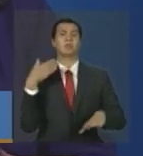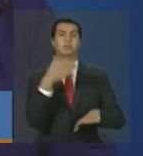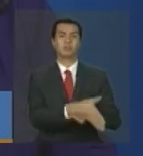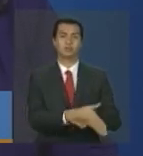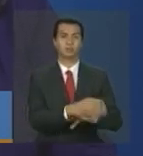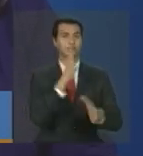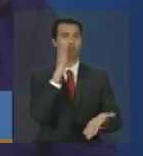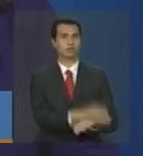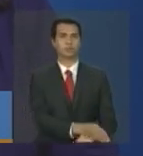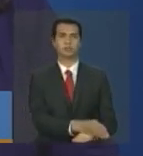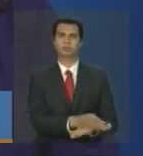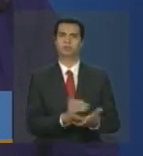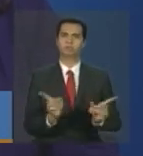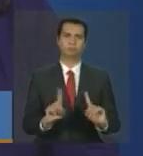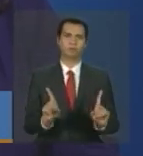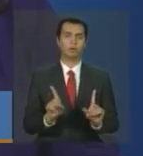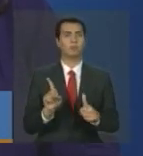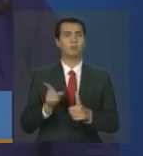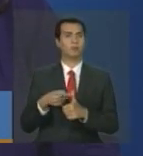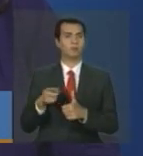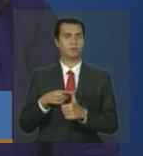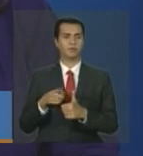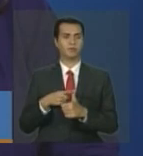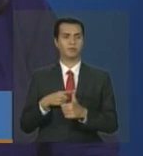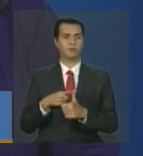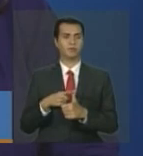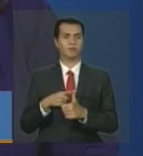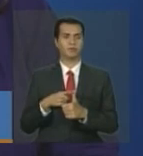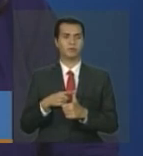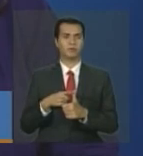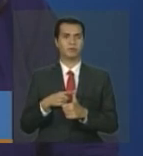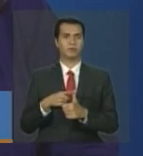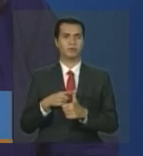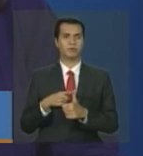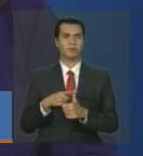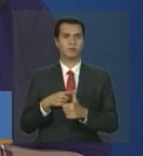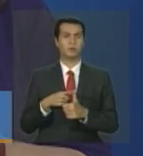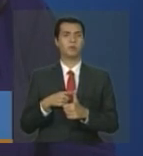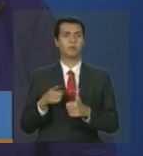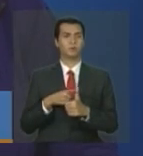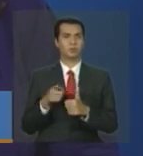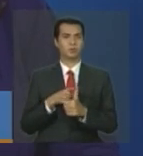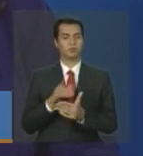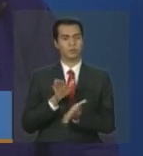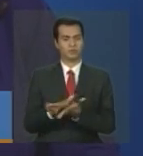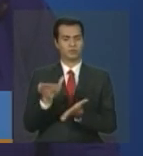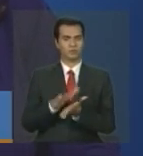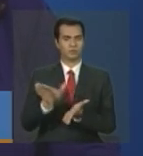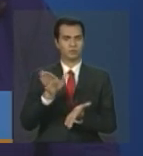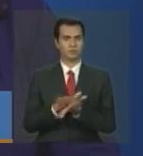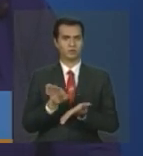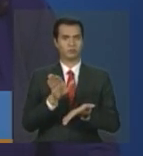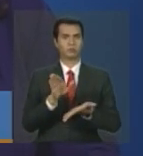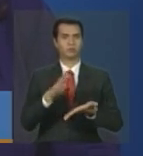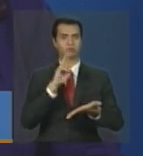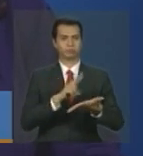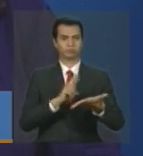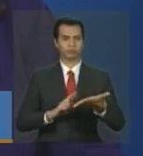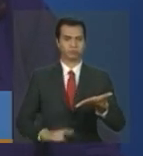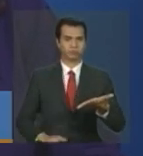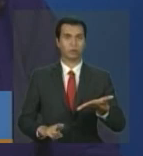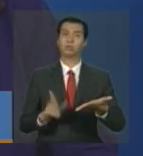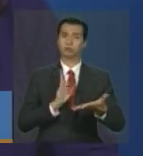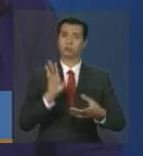aplicativo sem antes ter três imprimido os questionários que estão disponíveis